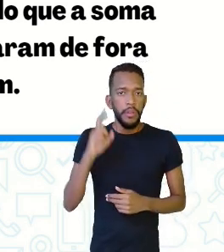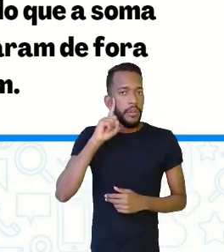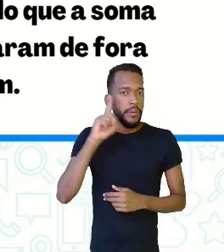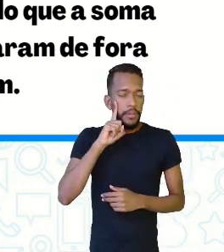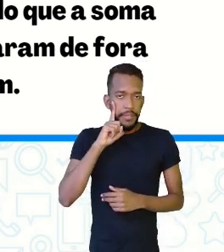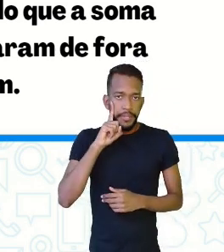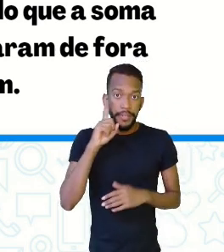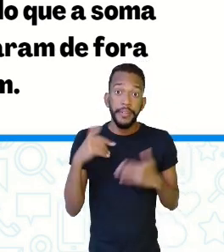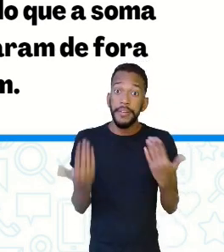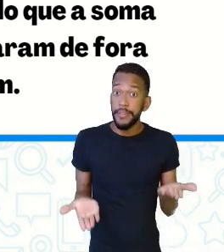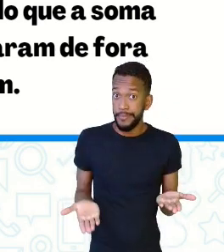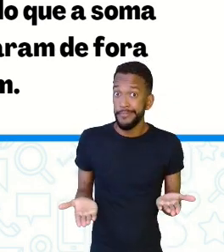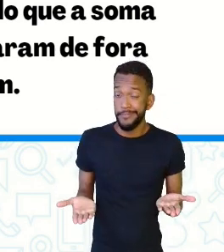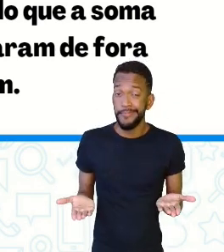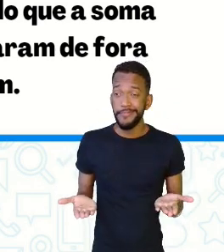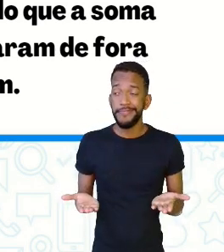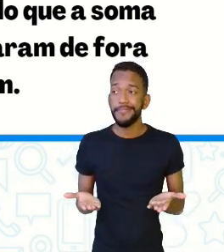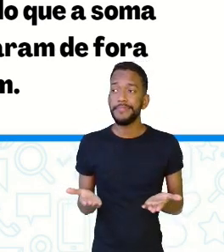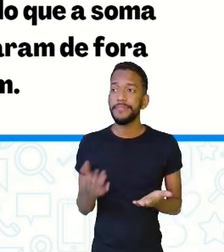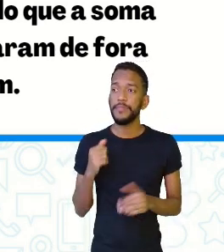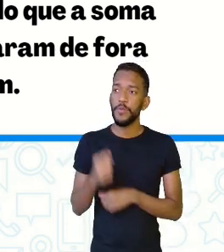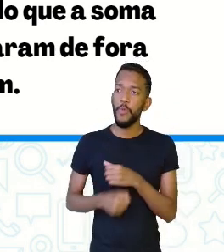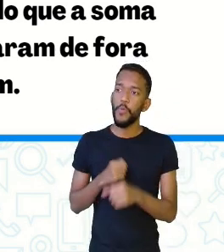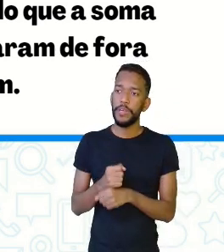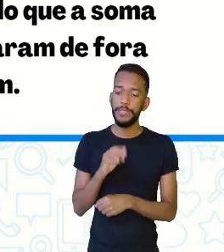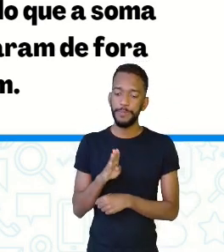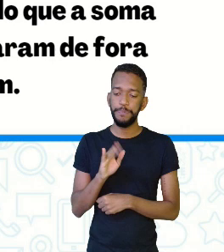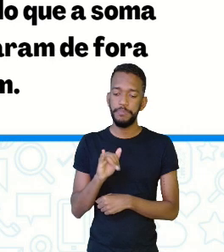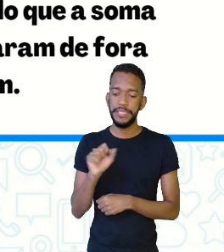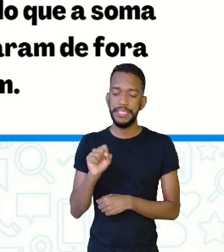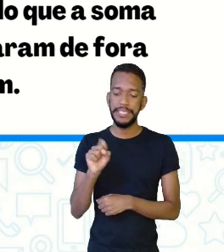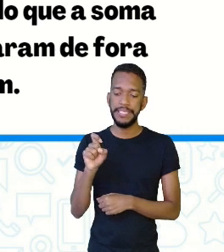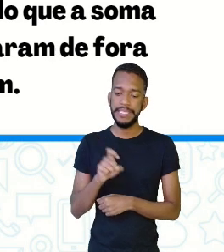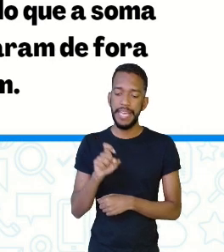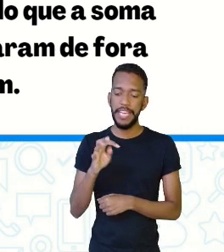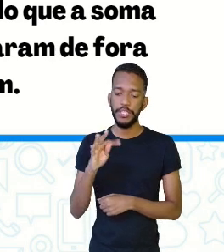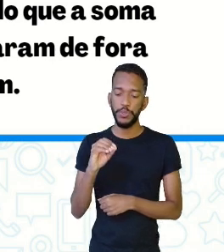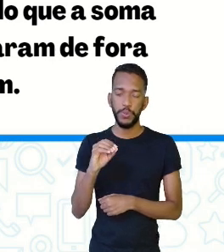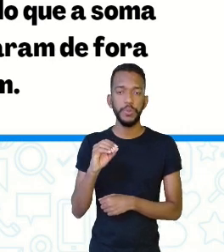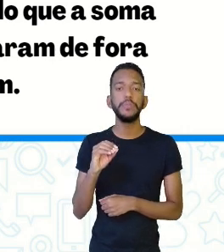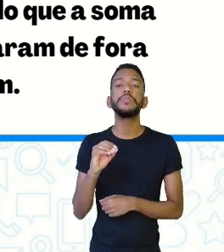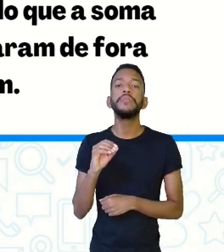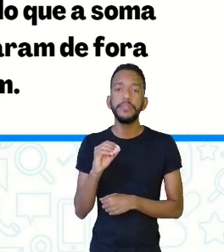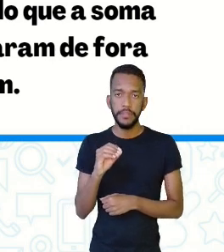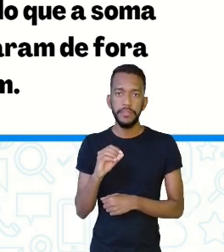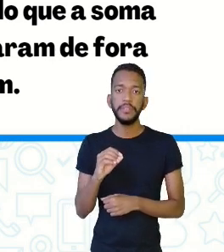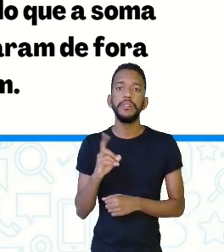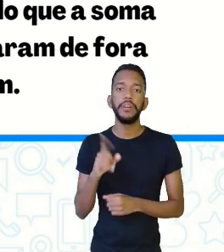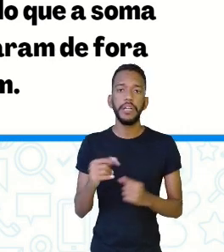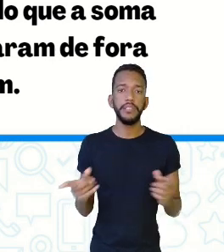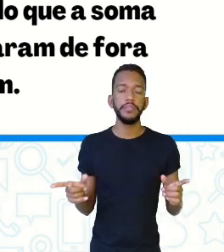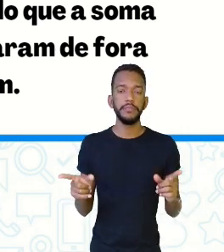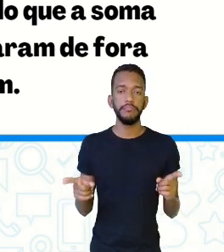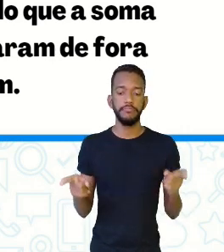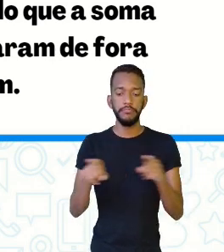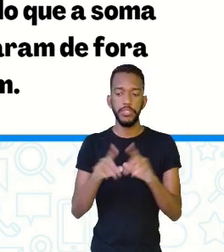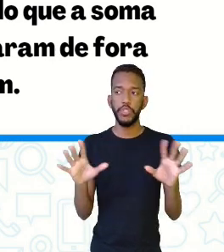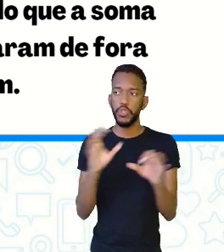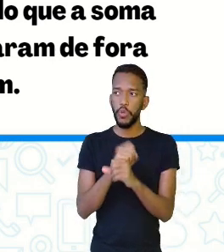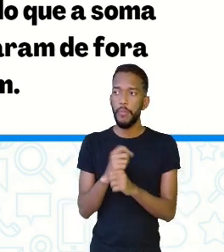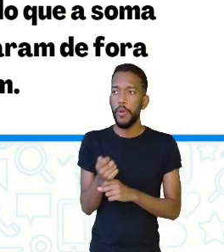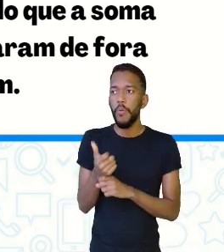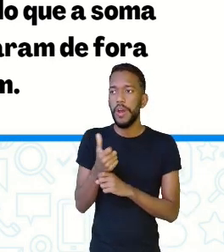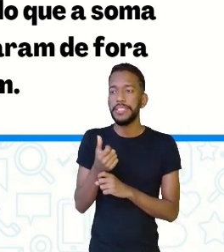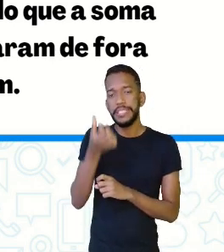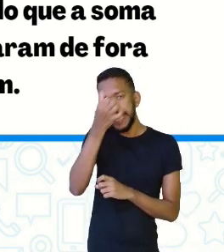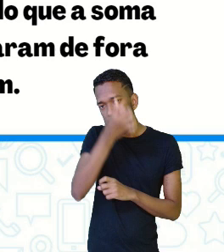365 dias. E aí, o ano bissexto é justamente a soma das quase 6 horas